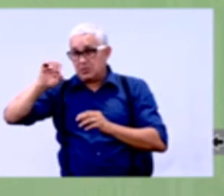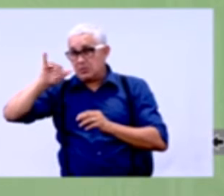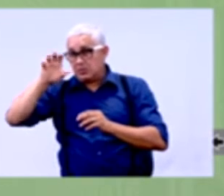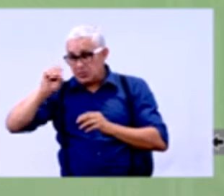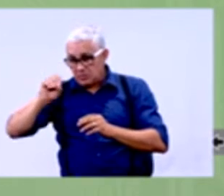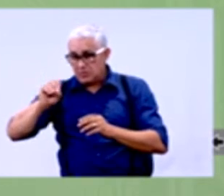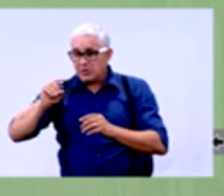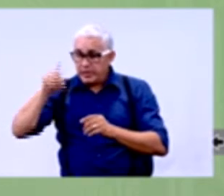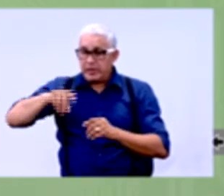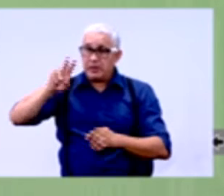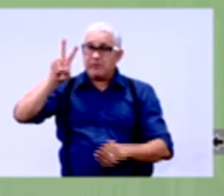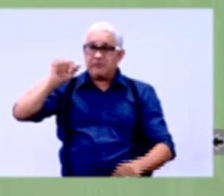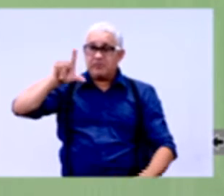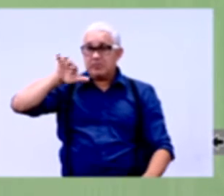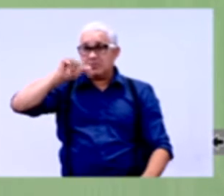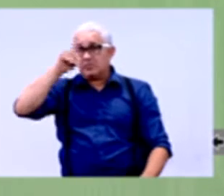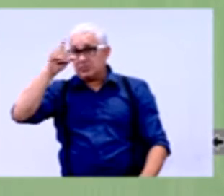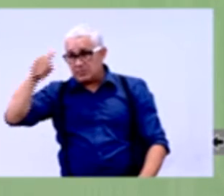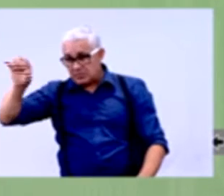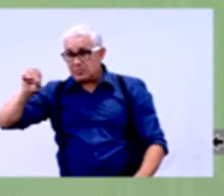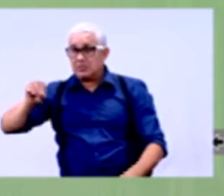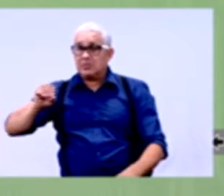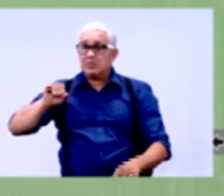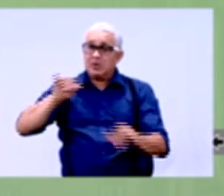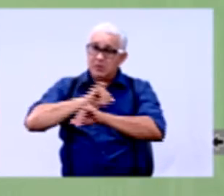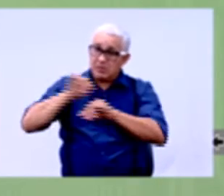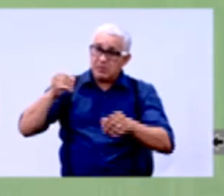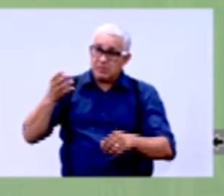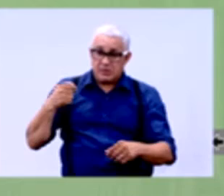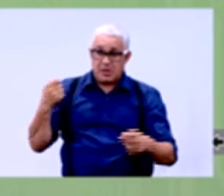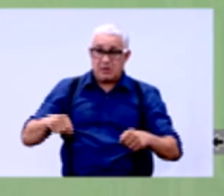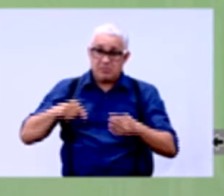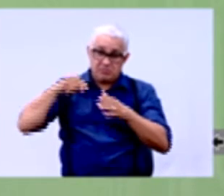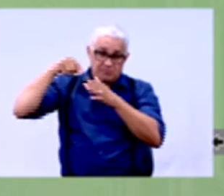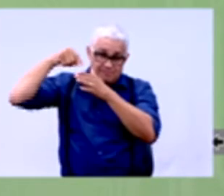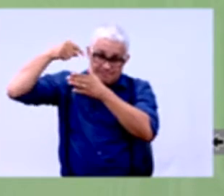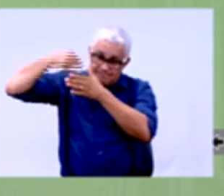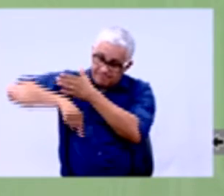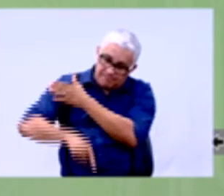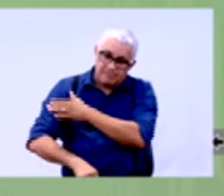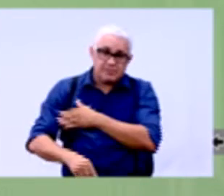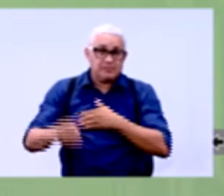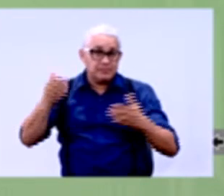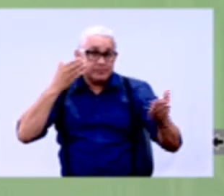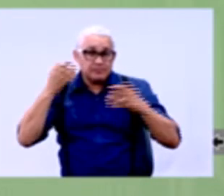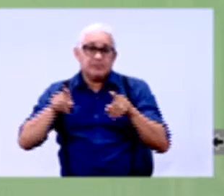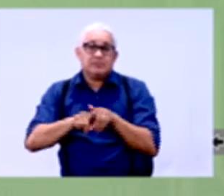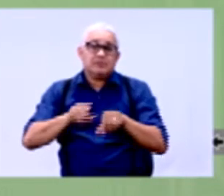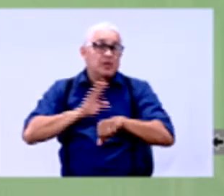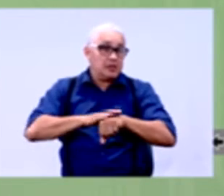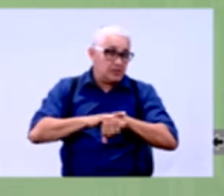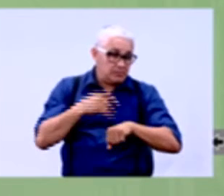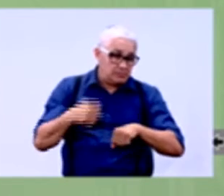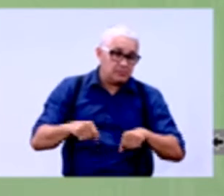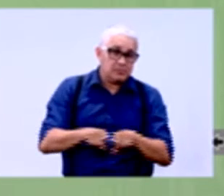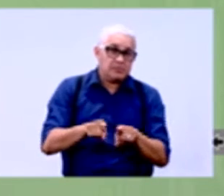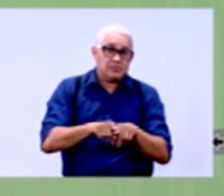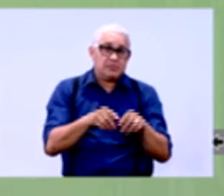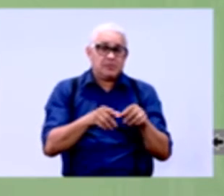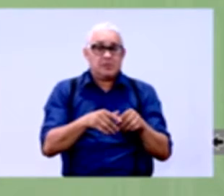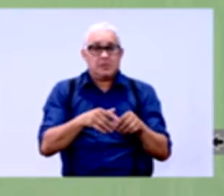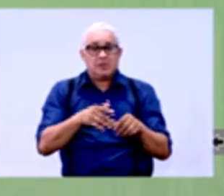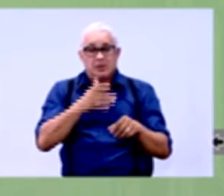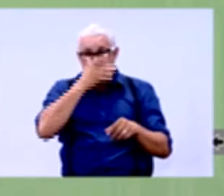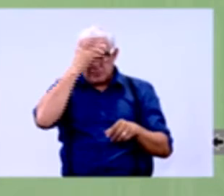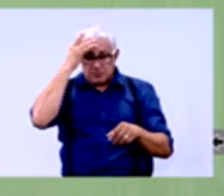informações. Requer uma análise mais aprofundada, então precisa de um pouco mais de tempo. Requer pessoal mais especializado.